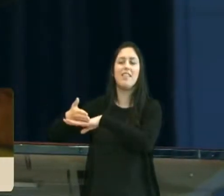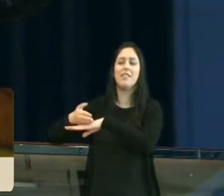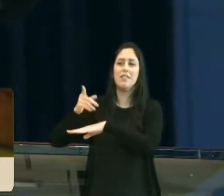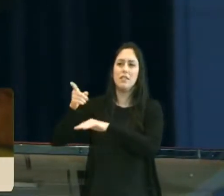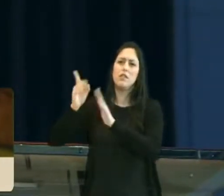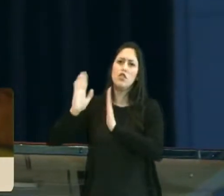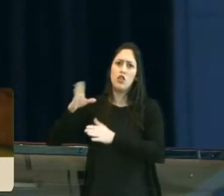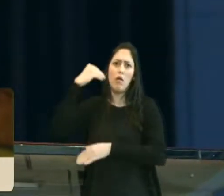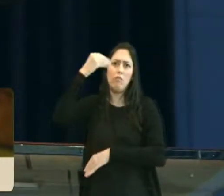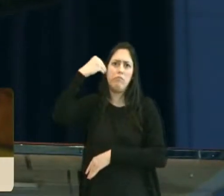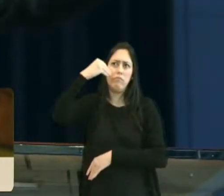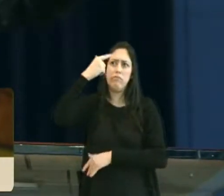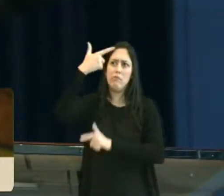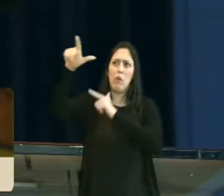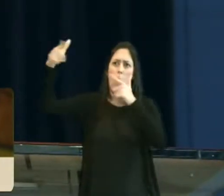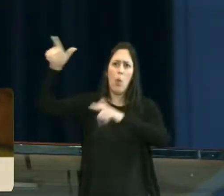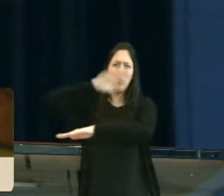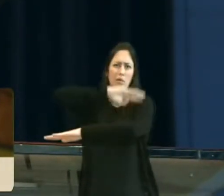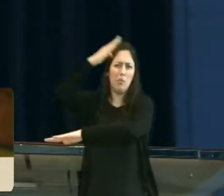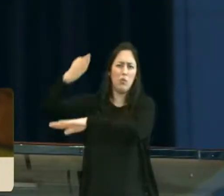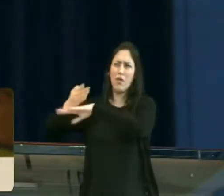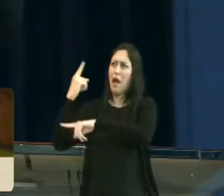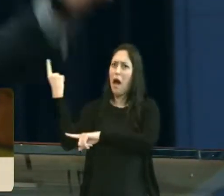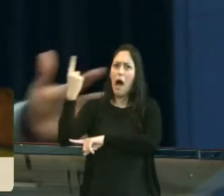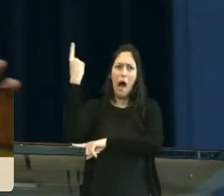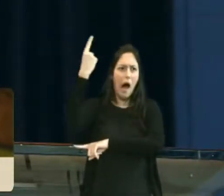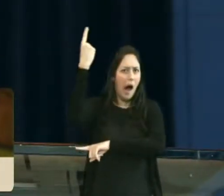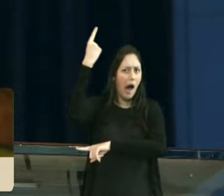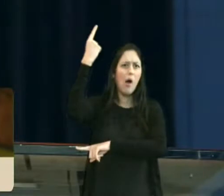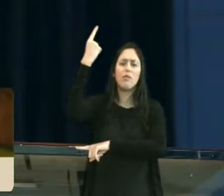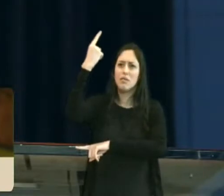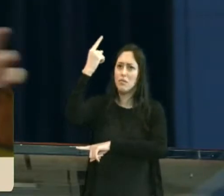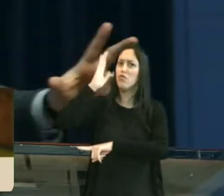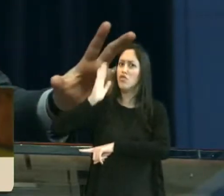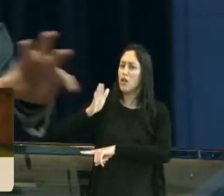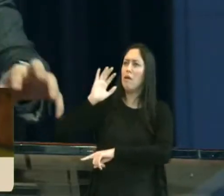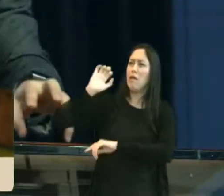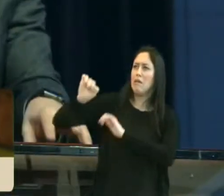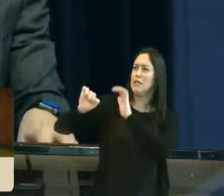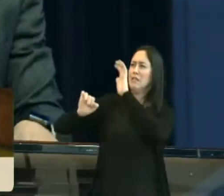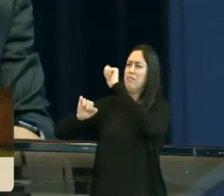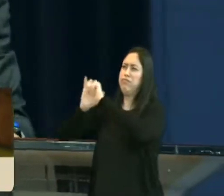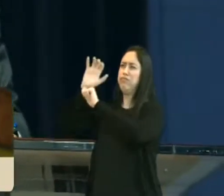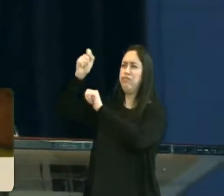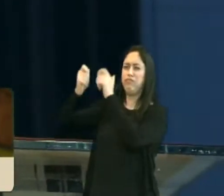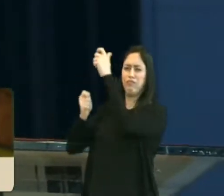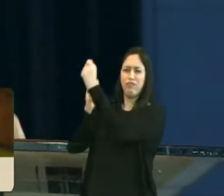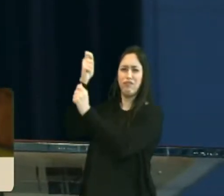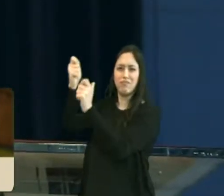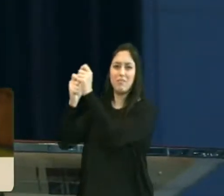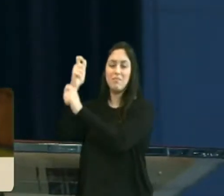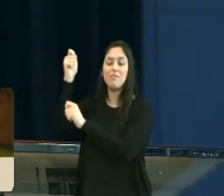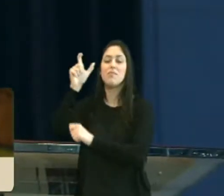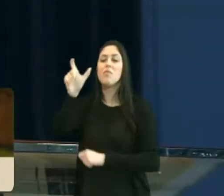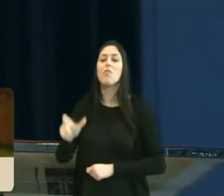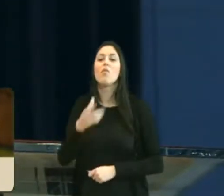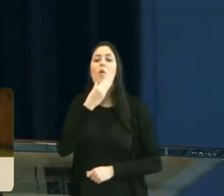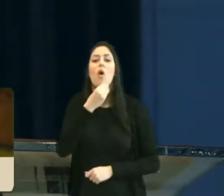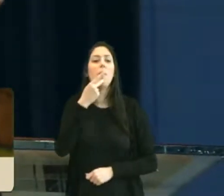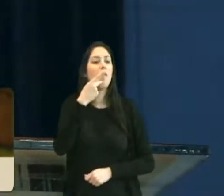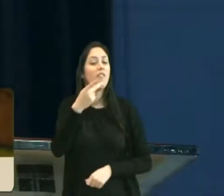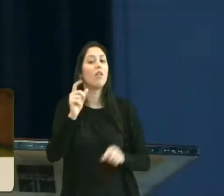escalado o Everest, o Aconcagua, várias montanhas importantes. E ele falou algo interessante. Ele disse: um dos